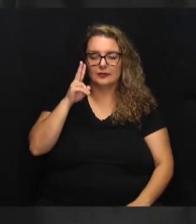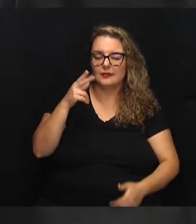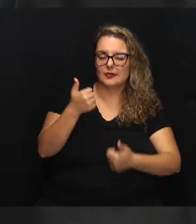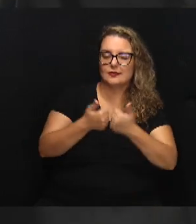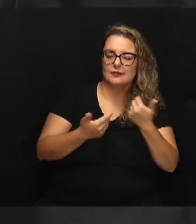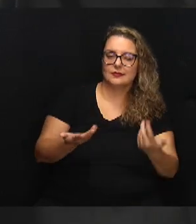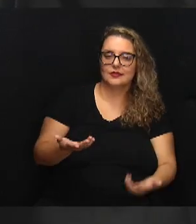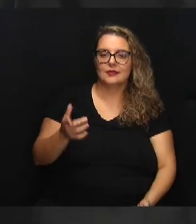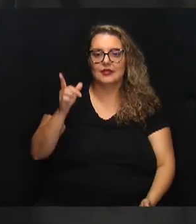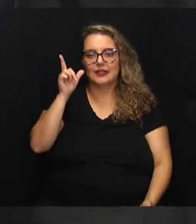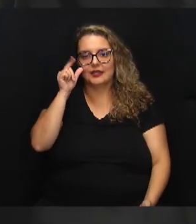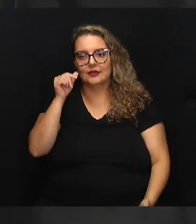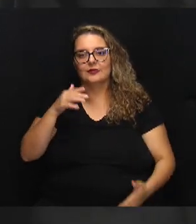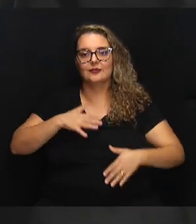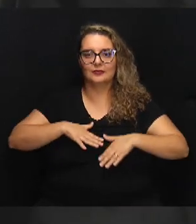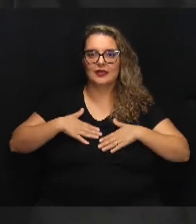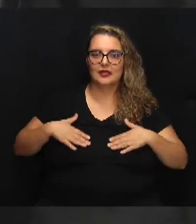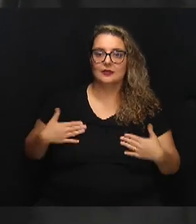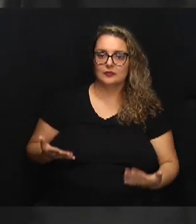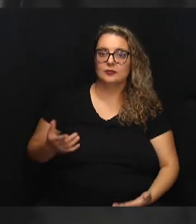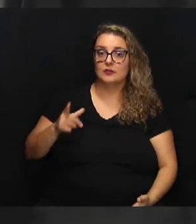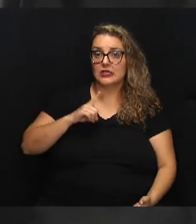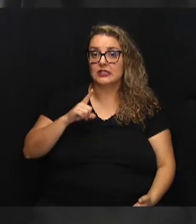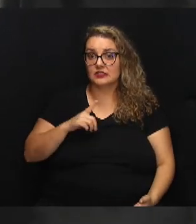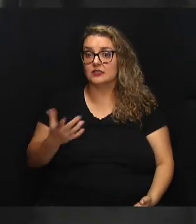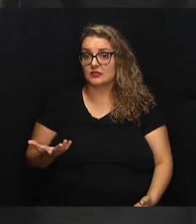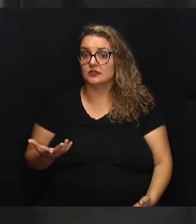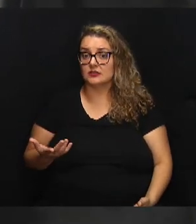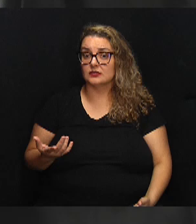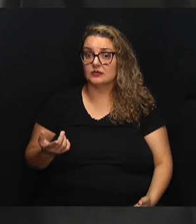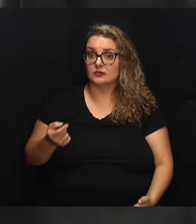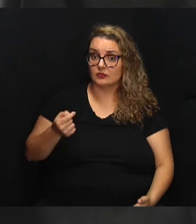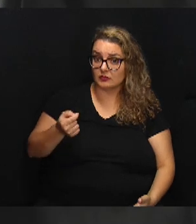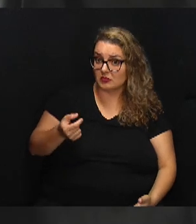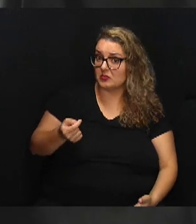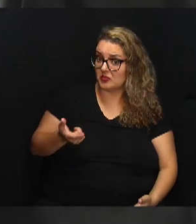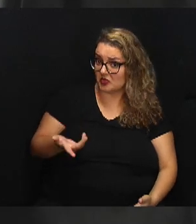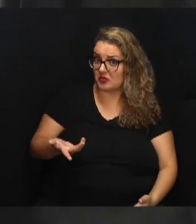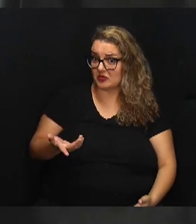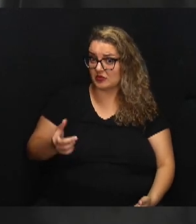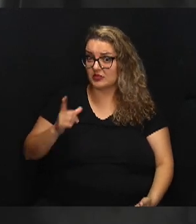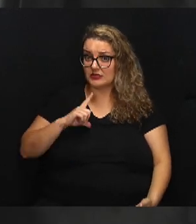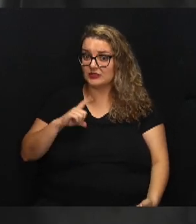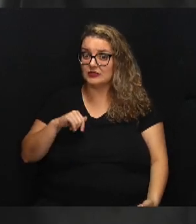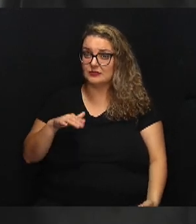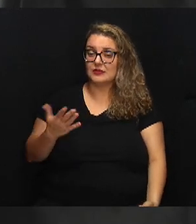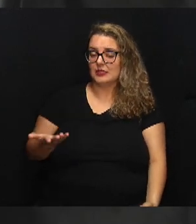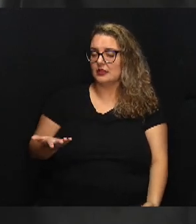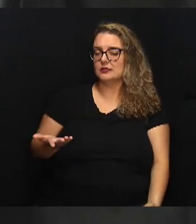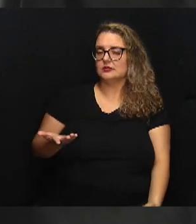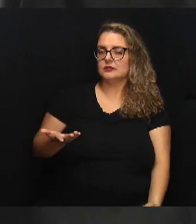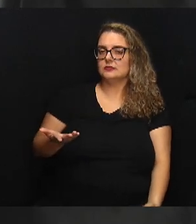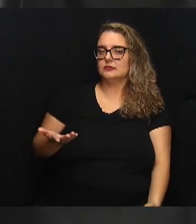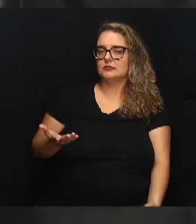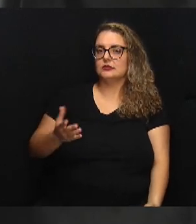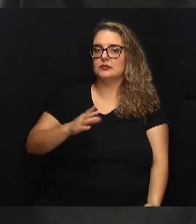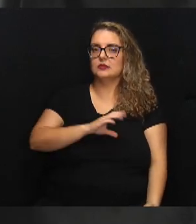assim, para dar uma relaxada. Né? Ah. Mas tem sido muito pouco frequente, viu? Eu tenho mais, assim, gosto